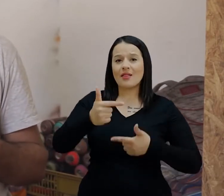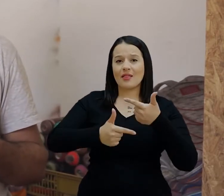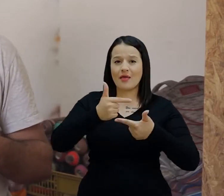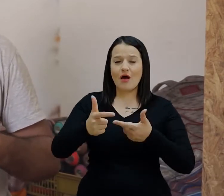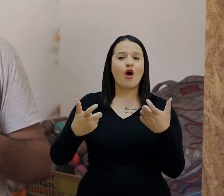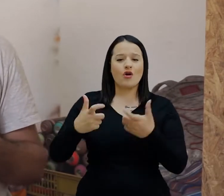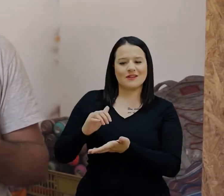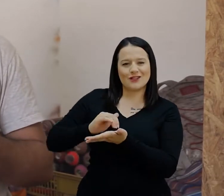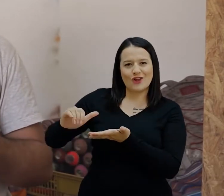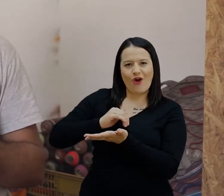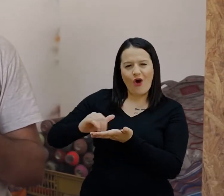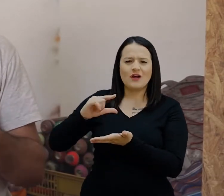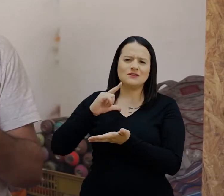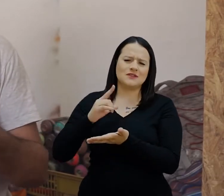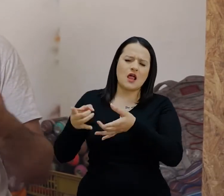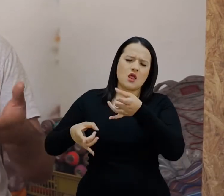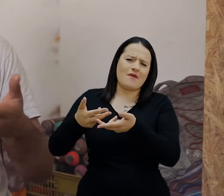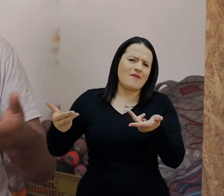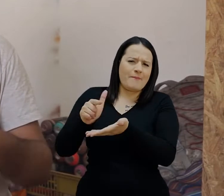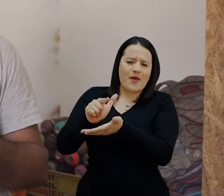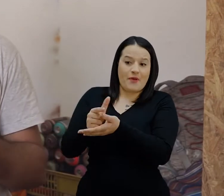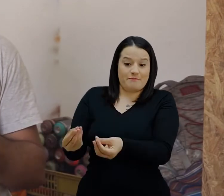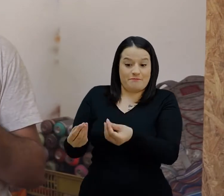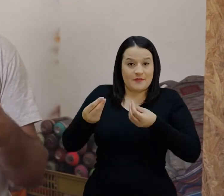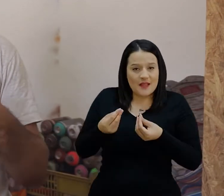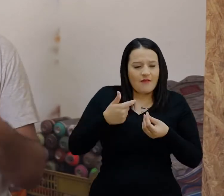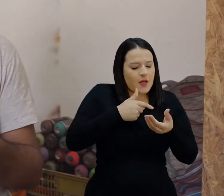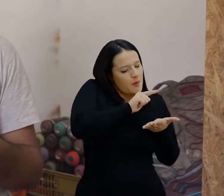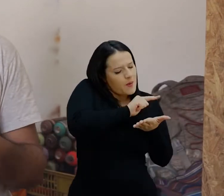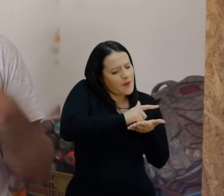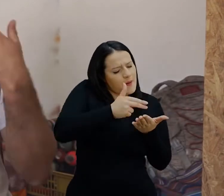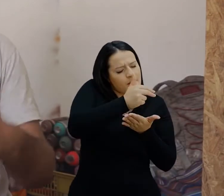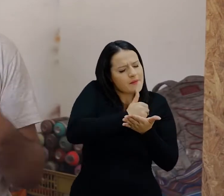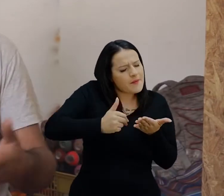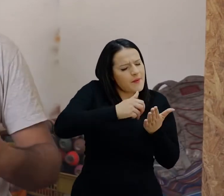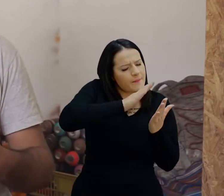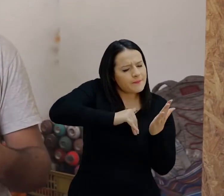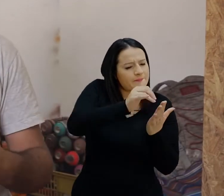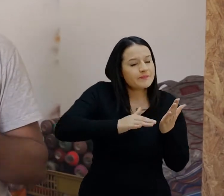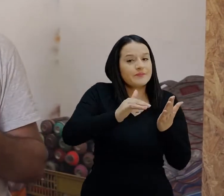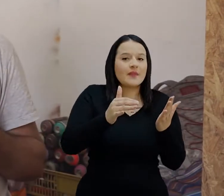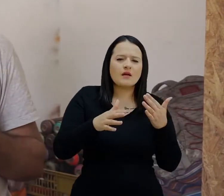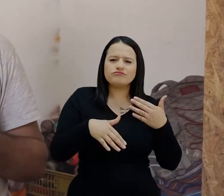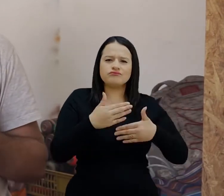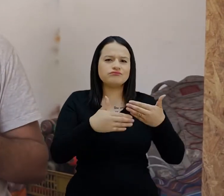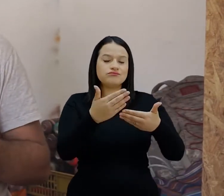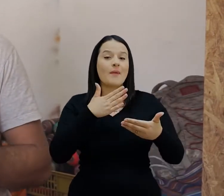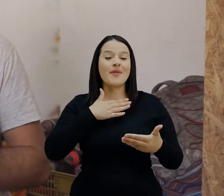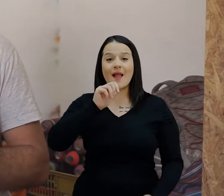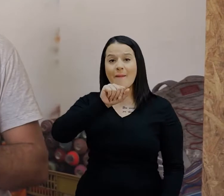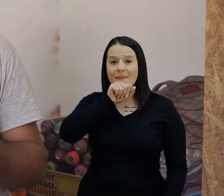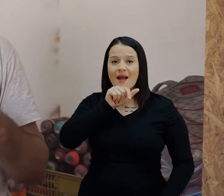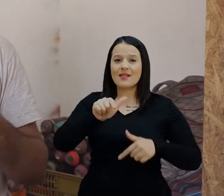trabalhava em escritório, então ele arranjava muito papel de rascunho, assim, né? Então tinha muito papel, então desenhava muito. Aí depois de um tempo, minha